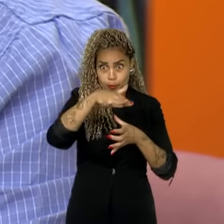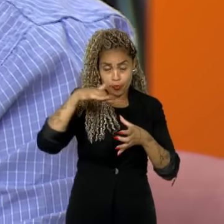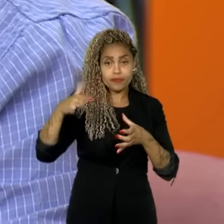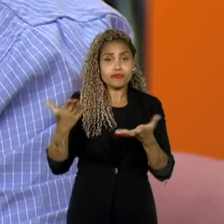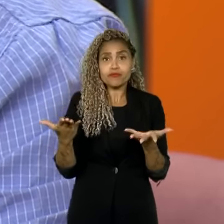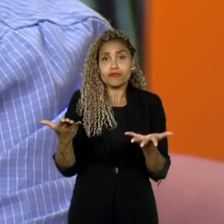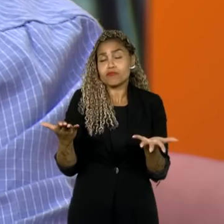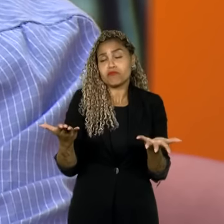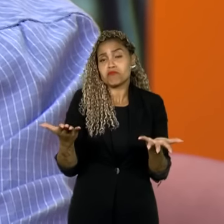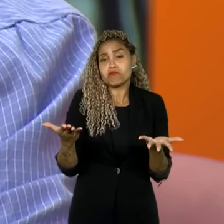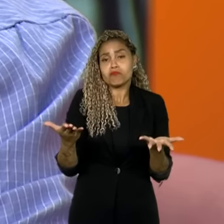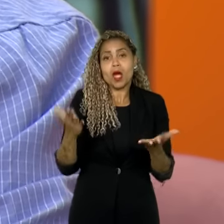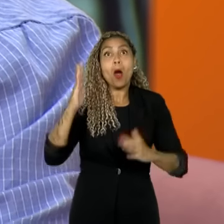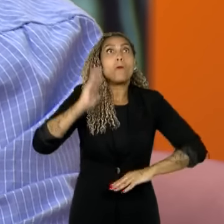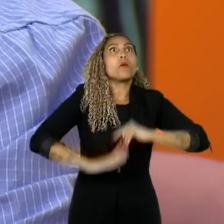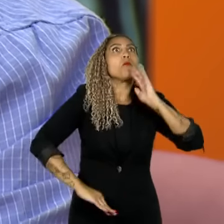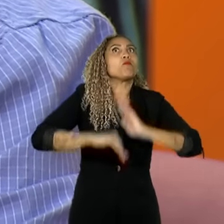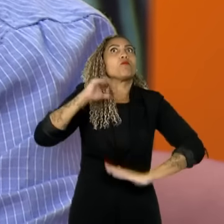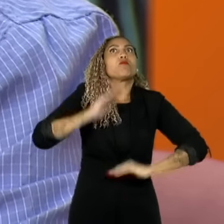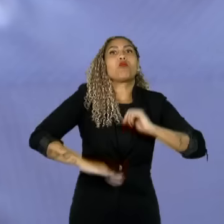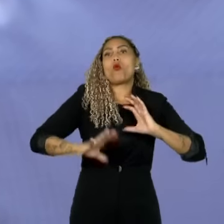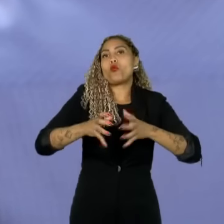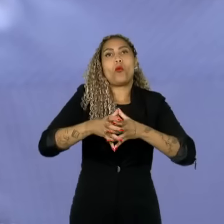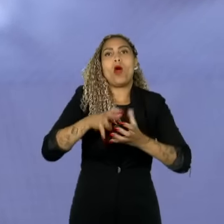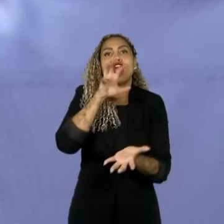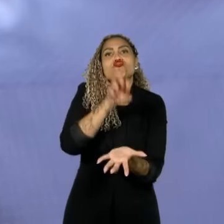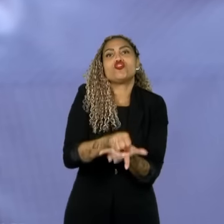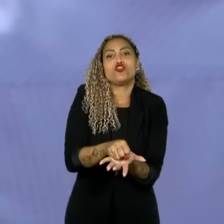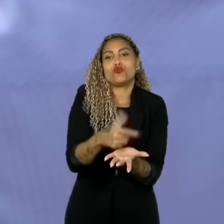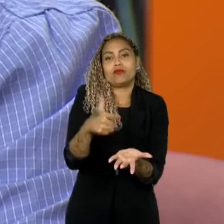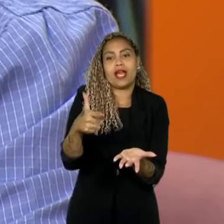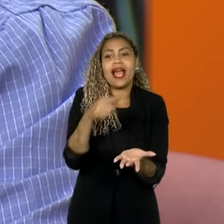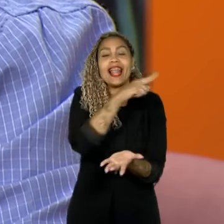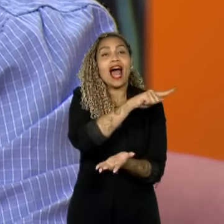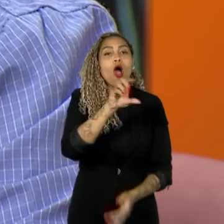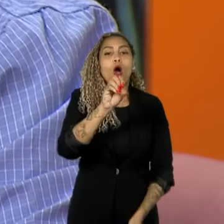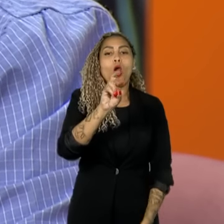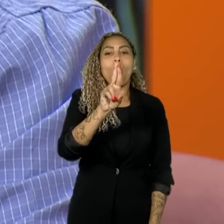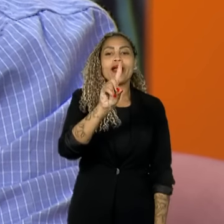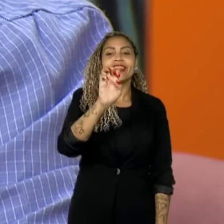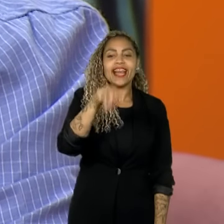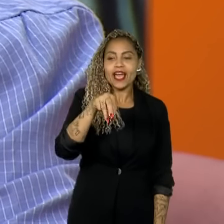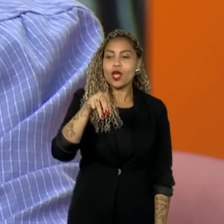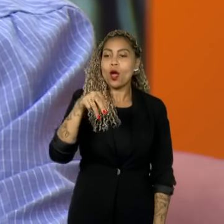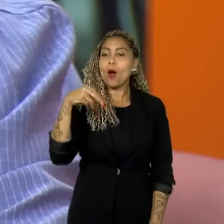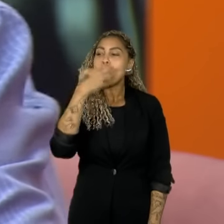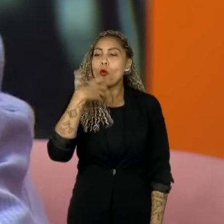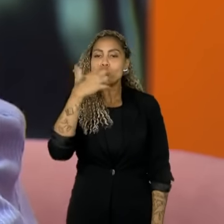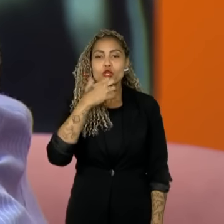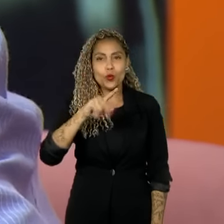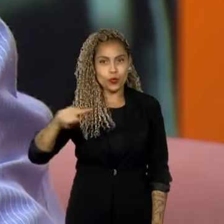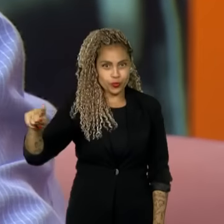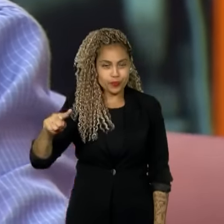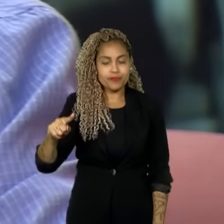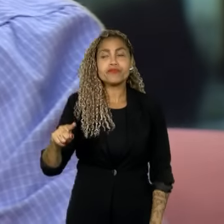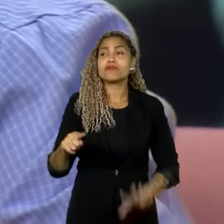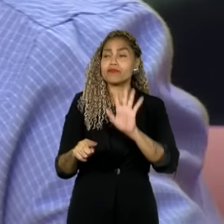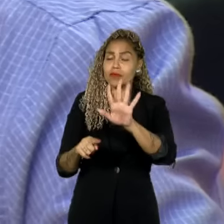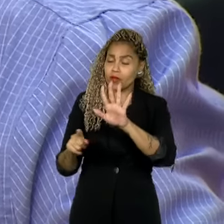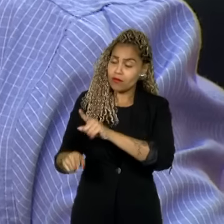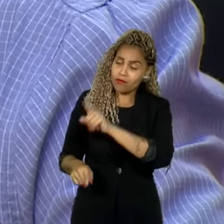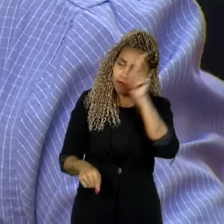ainda não era profissionalmente um grupo... registrado na Ordem exatamente. Dos Músicos lá. Aí eu falei para ele: então você vai lá, fala com o Milton Miranda,